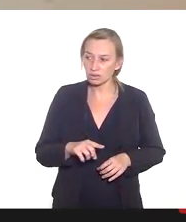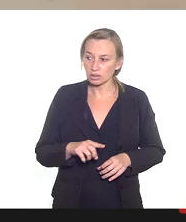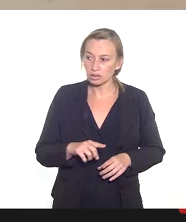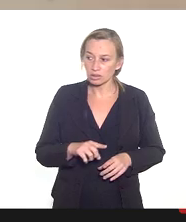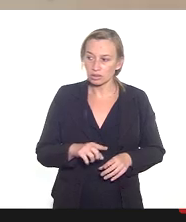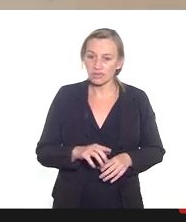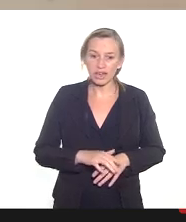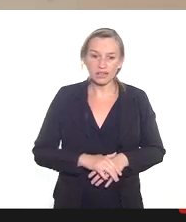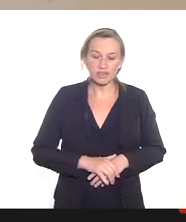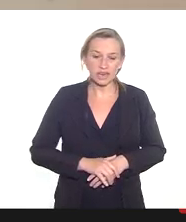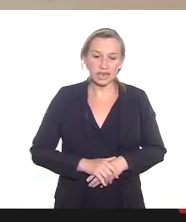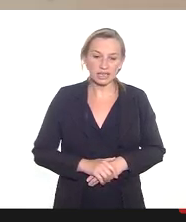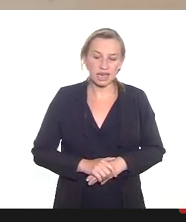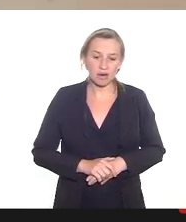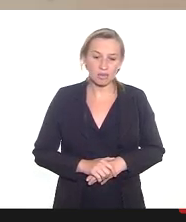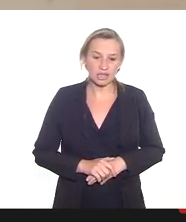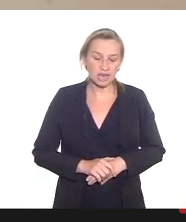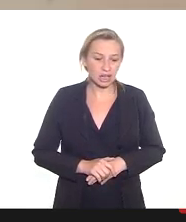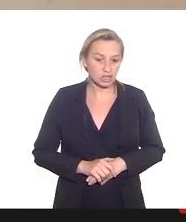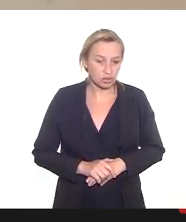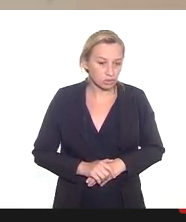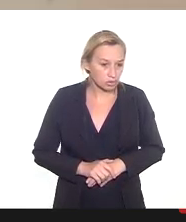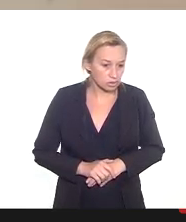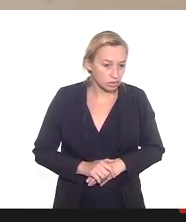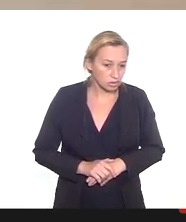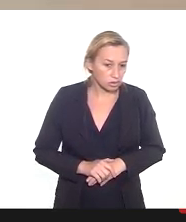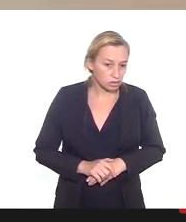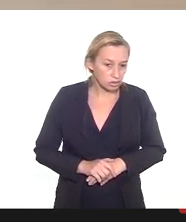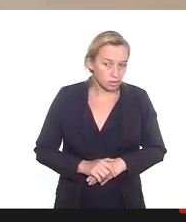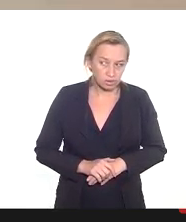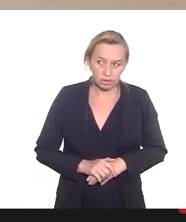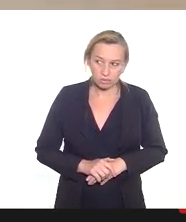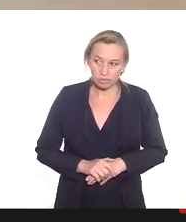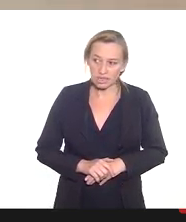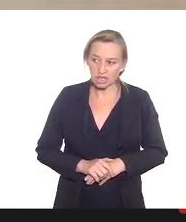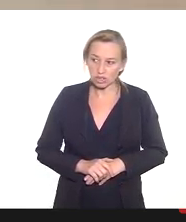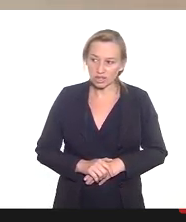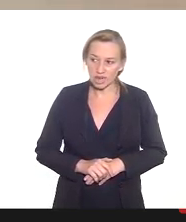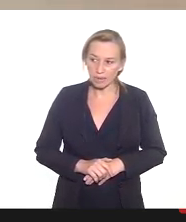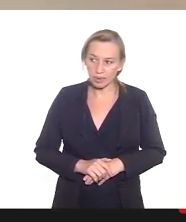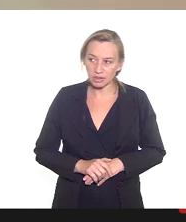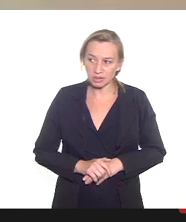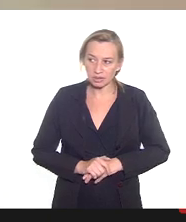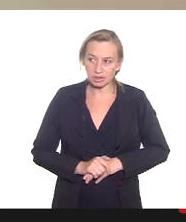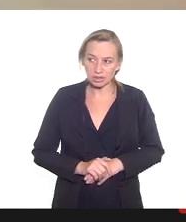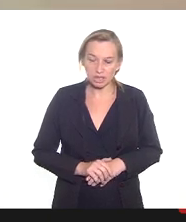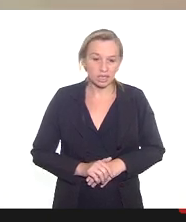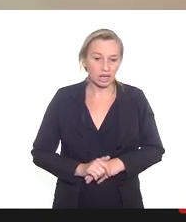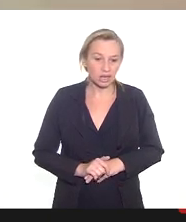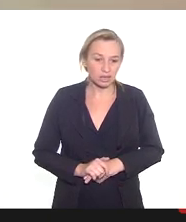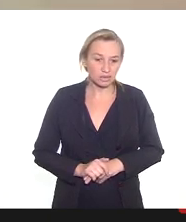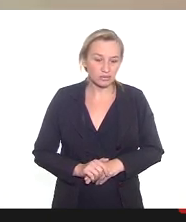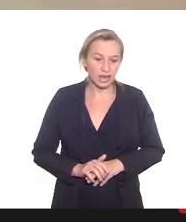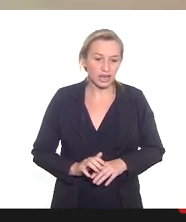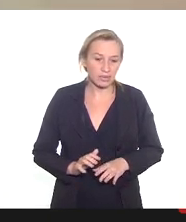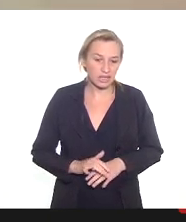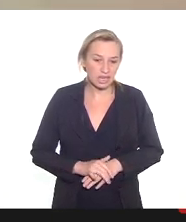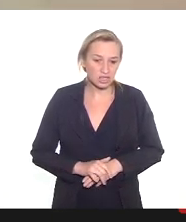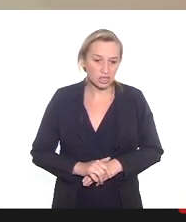consulta que a nossa gerente que fez a consulta ao Ministério e Não vimos nenhum problema de melhorar o terço nos livre nós fizemos uma